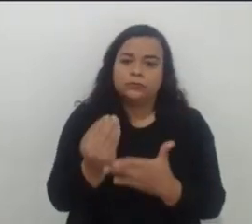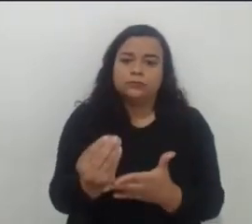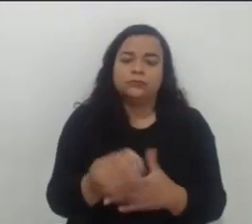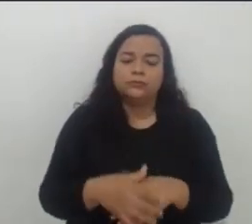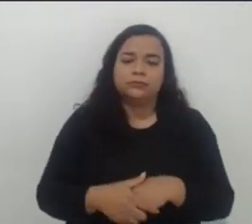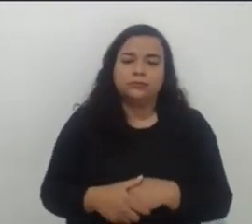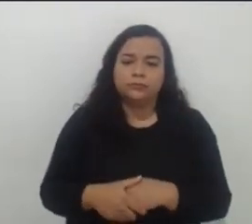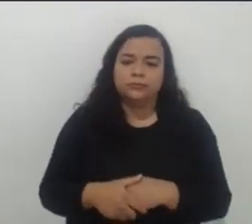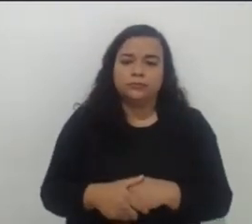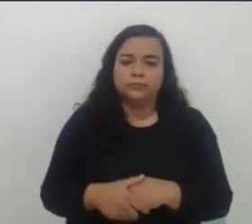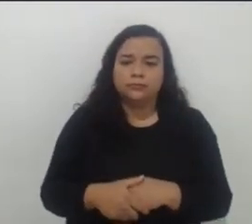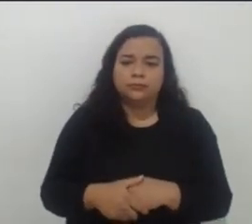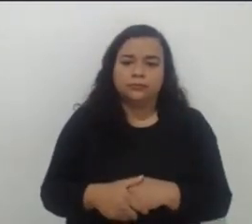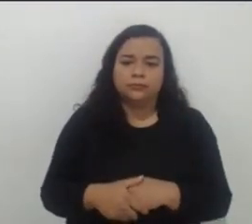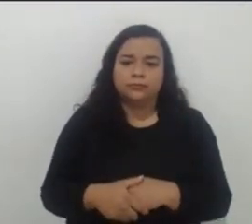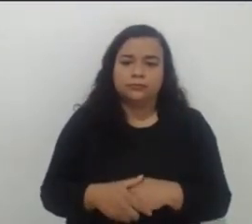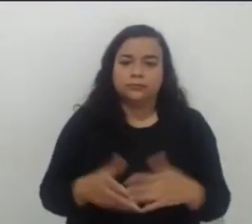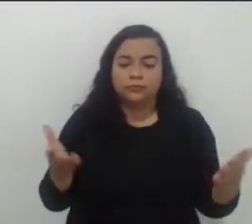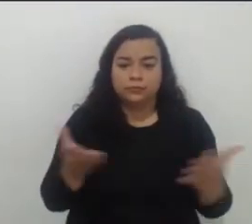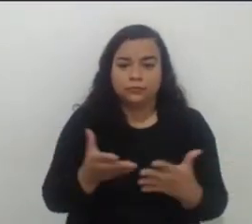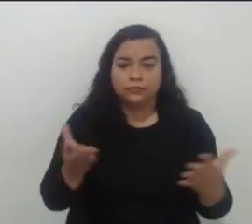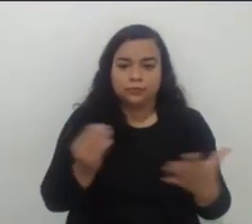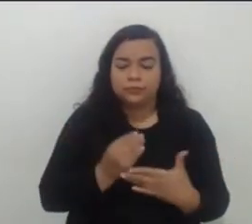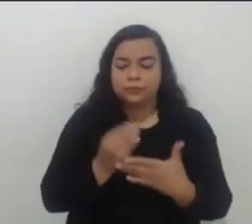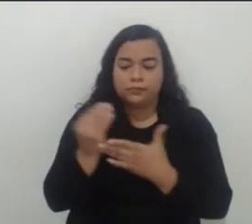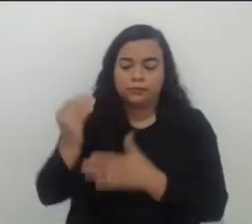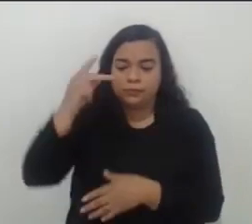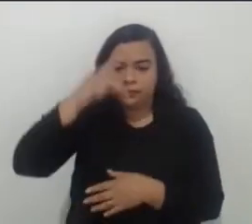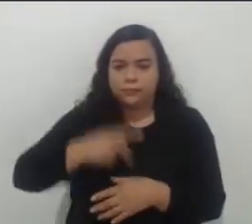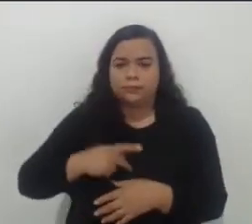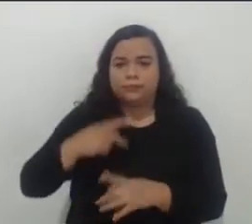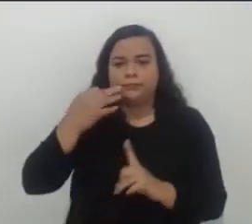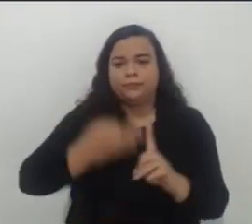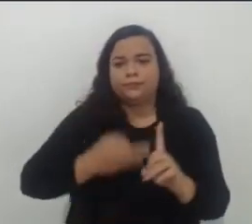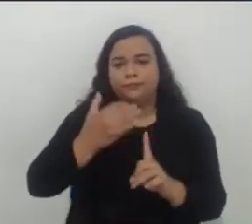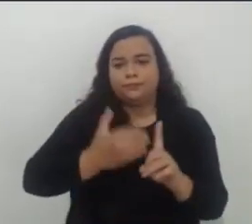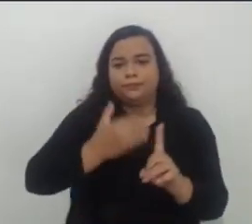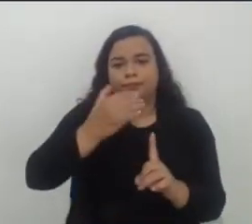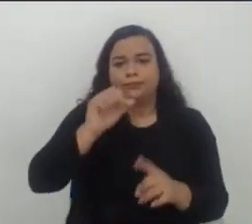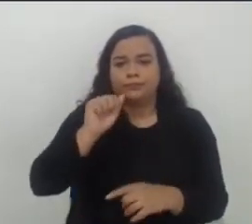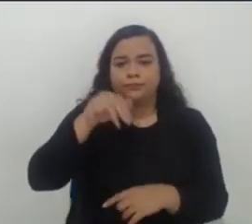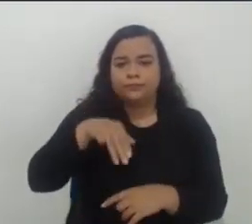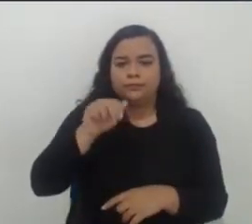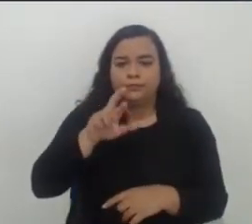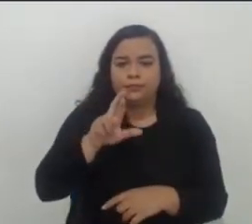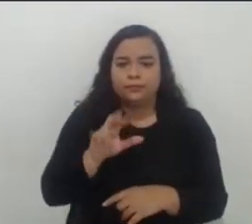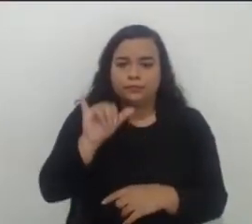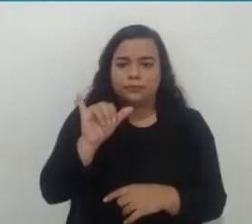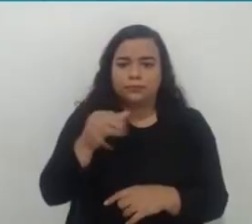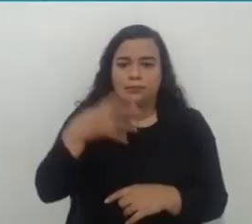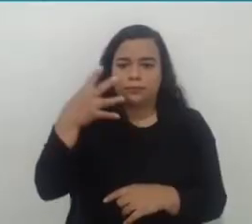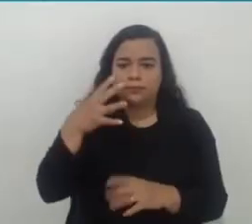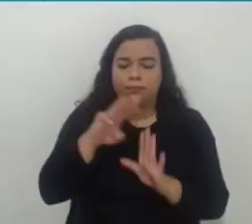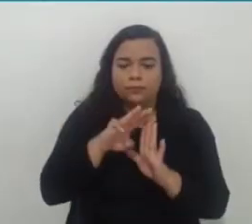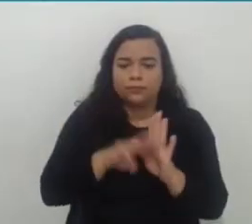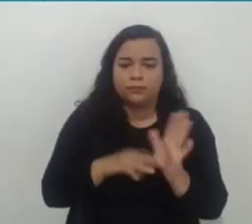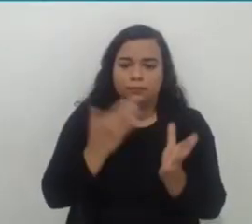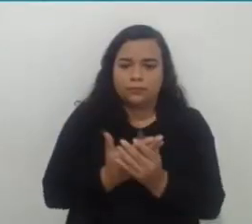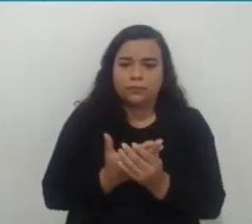Passo a palavra à presidência, ao desembargador Amauri, para o quarto processo.